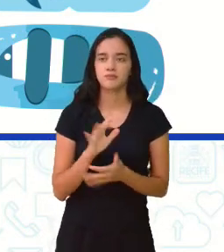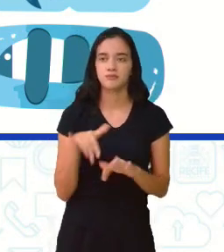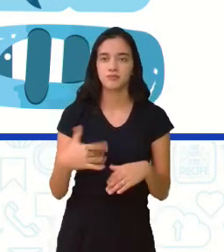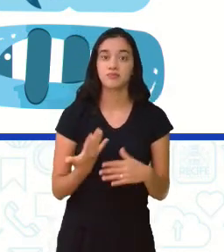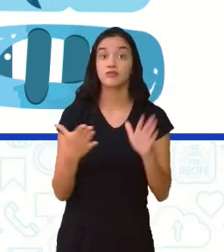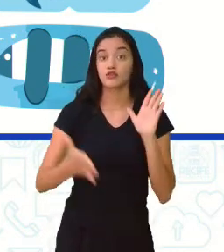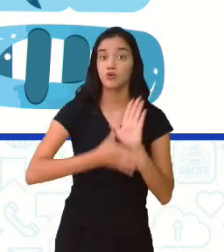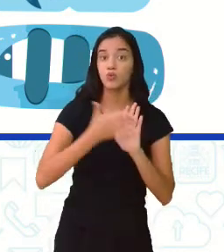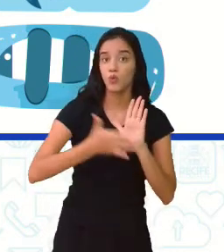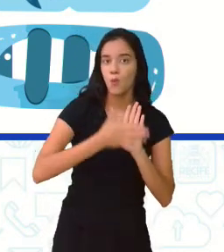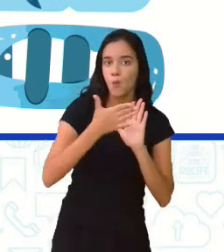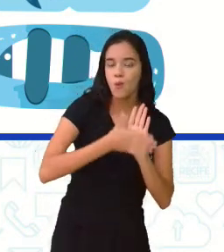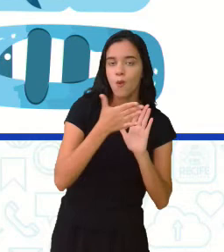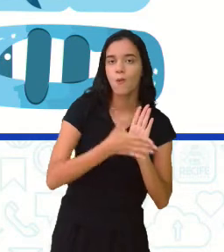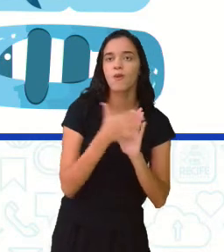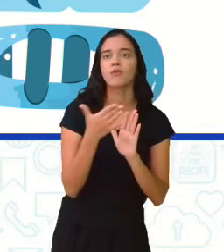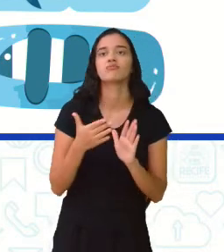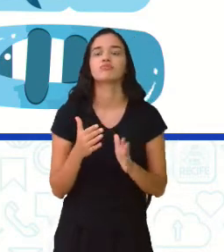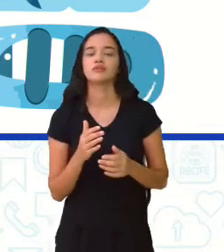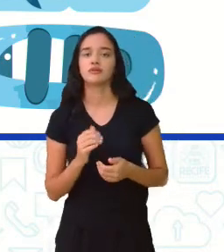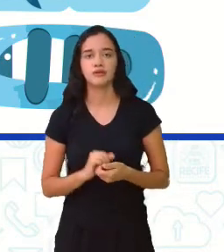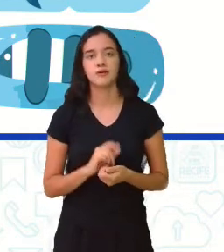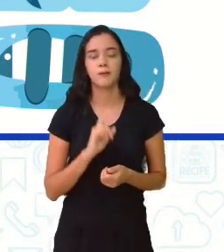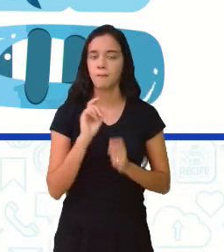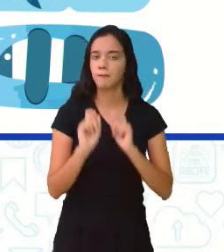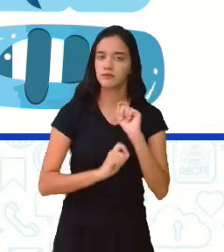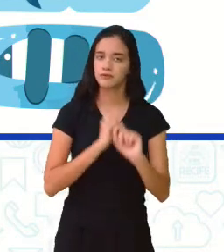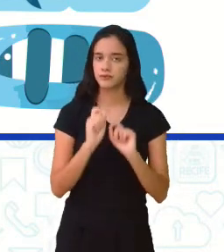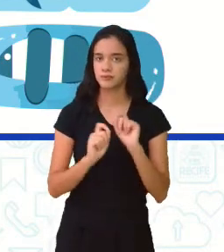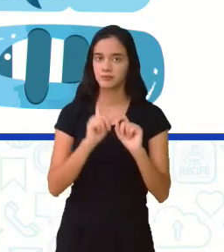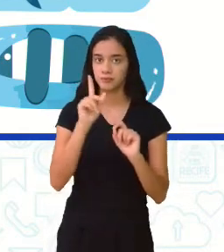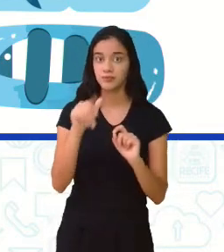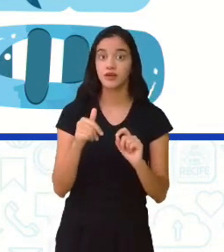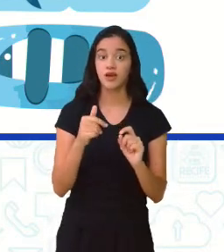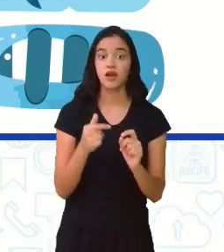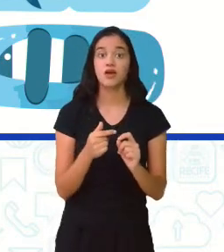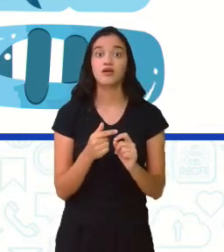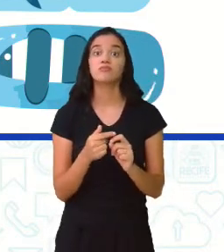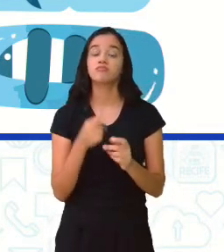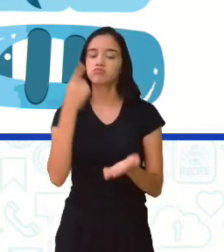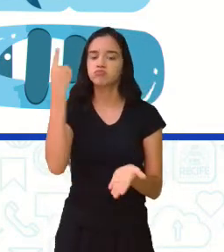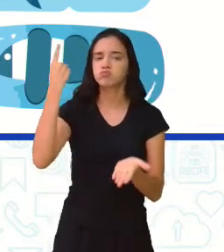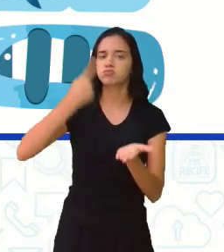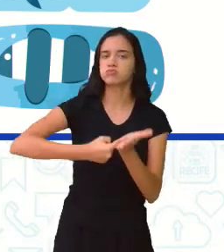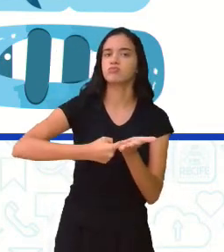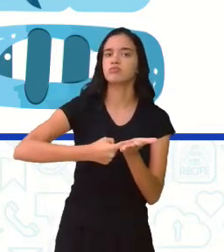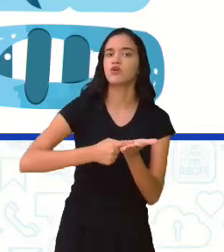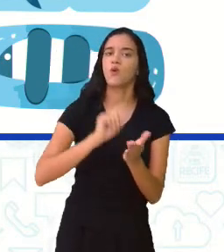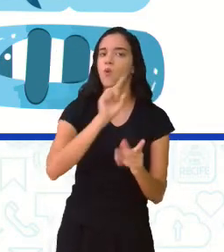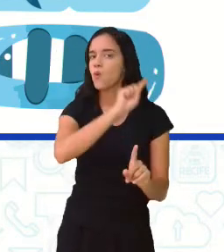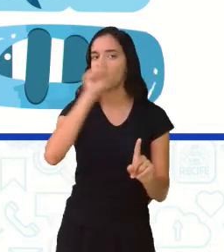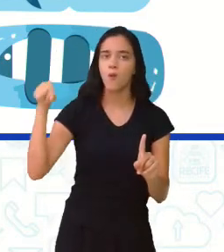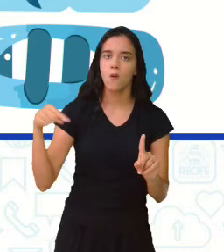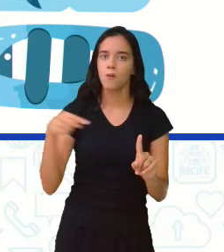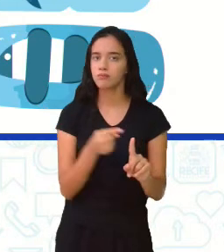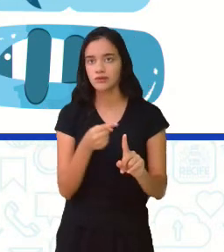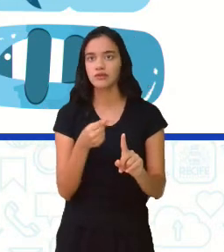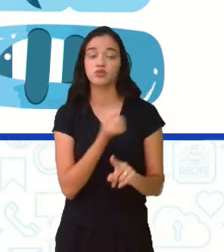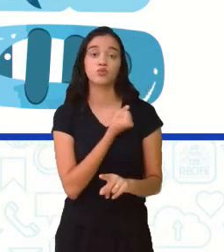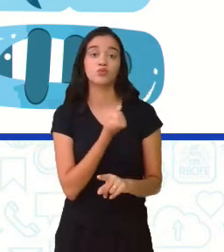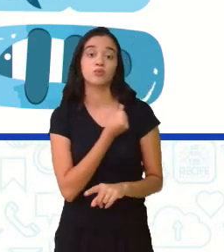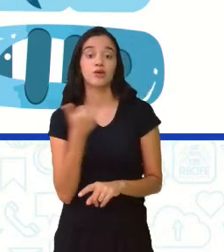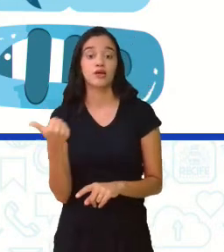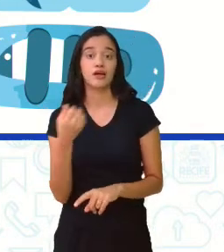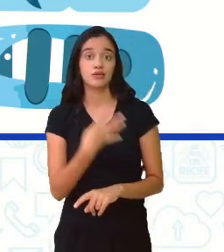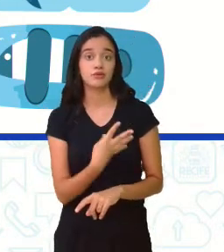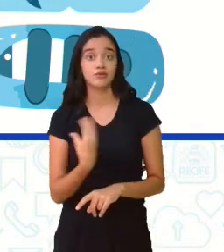algumas propostas, né, e tudo mais, que foram determinadas para esse objetivo de número 14, vida